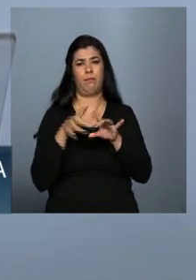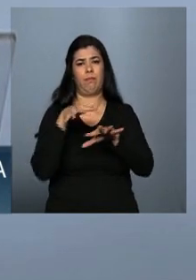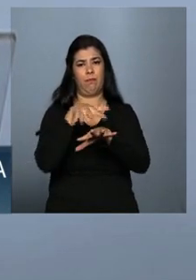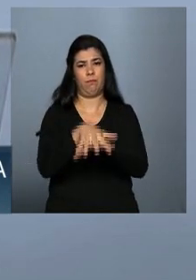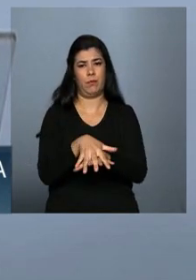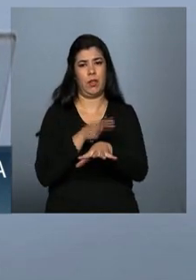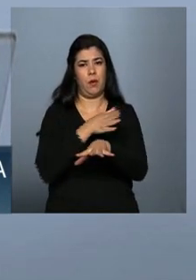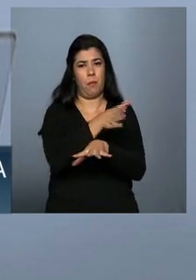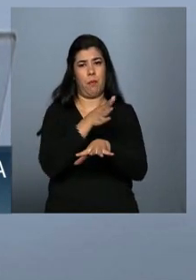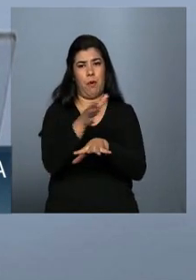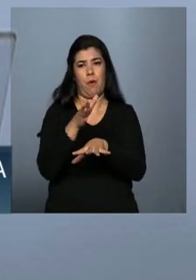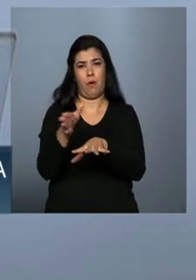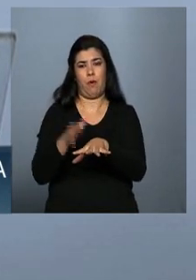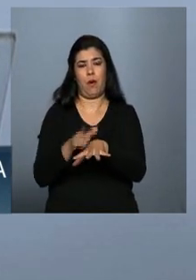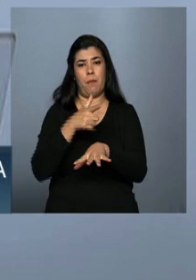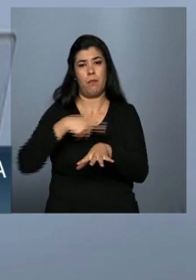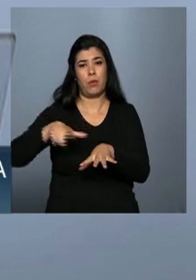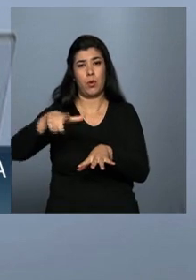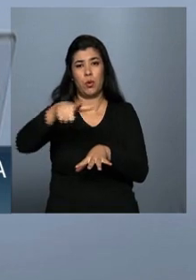para todo mundo.